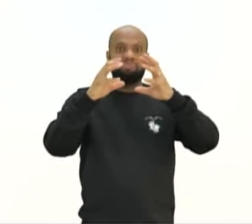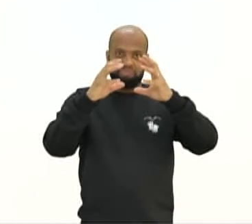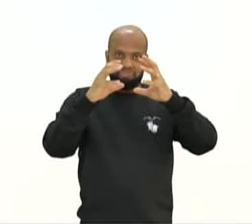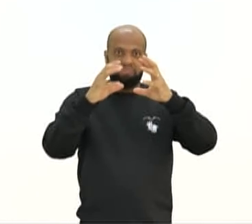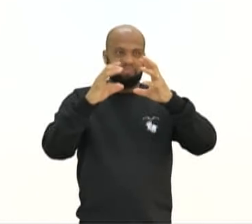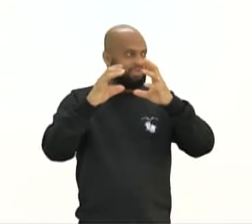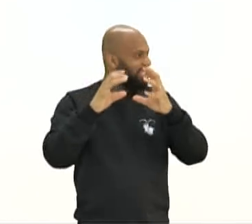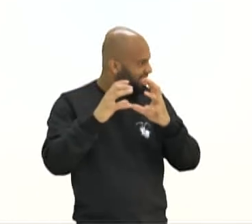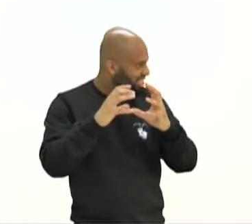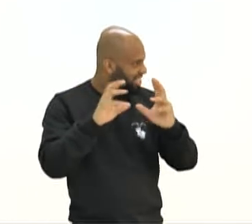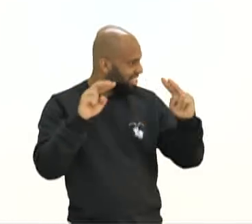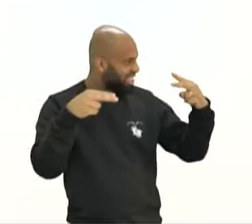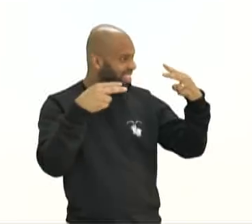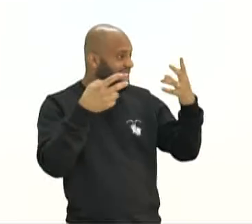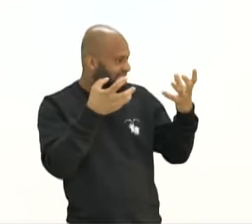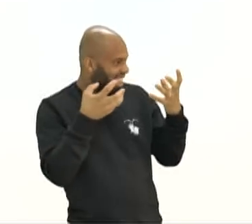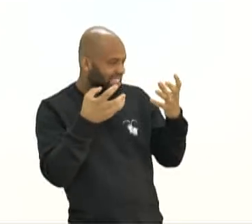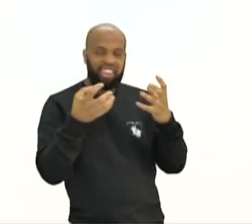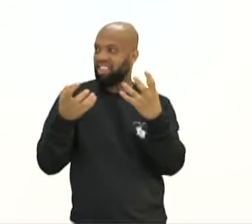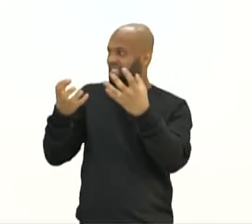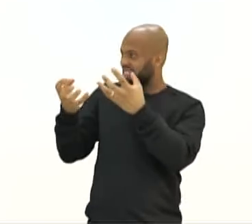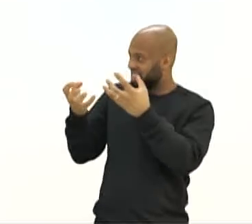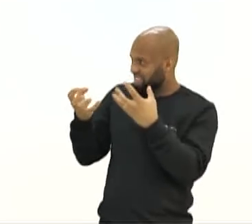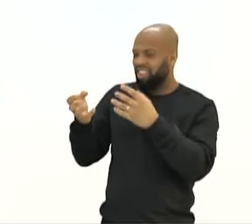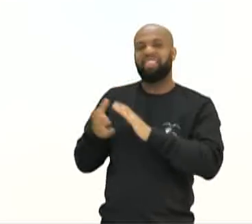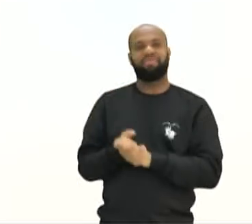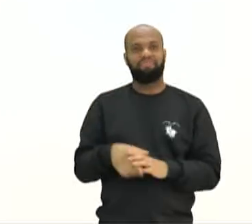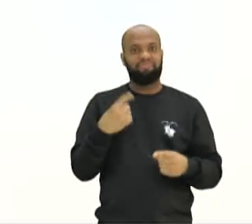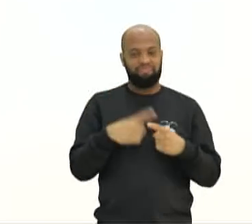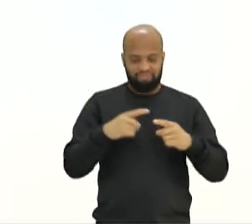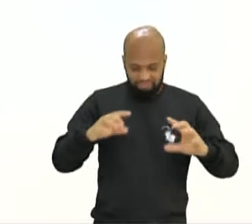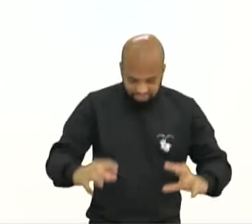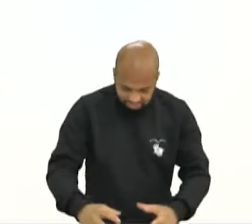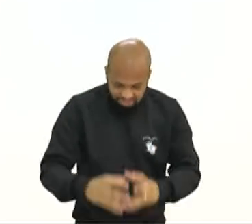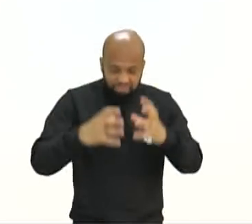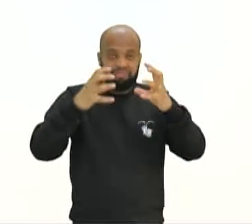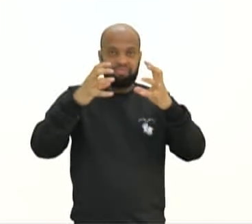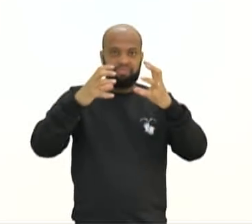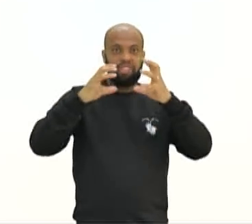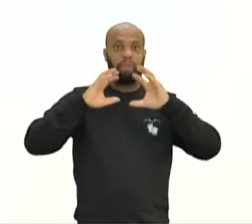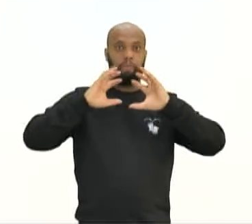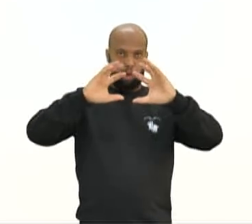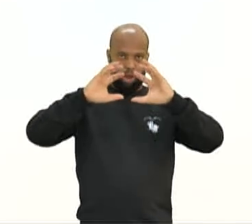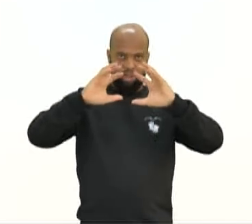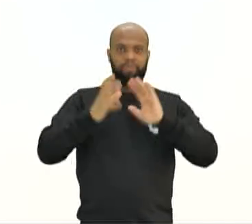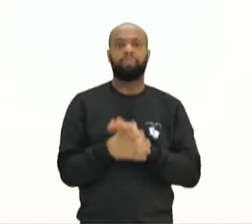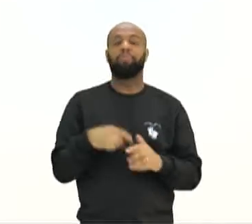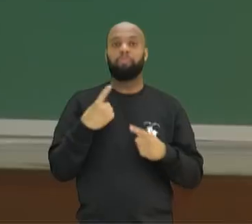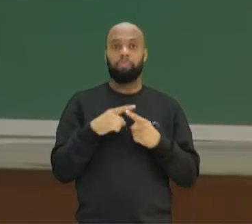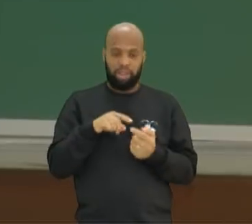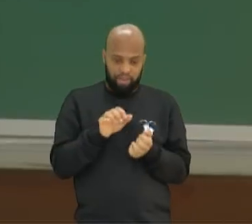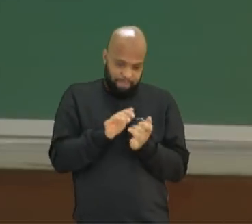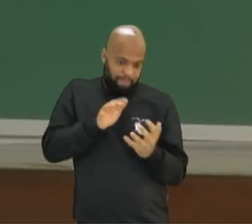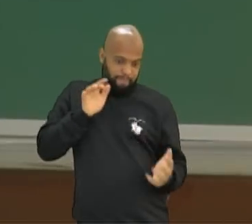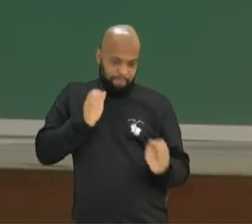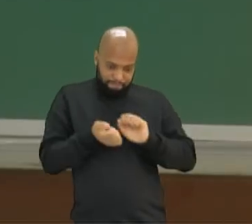Então, no meio de todos aqueles presentes, escolheram o quê? A bola, porque ela era